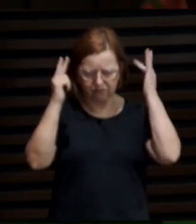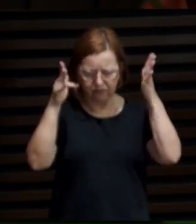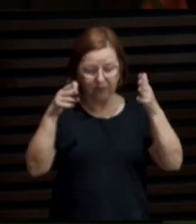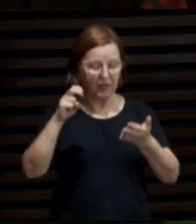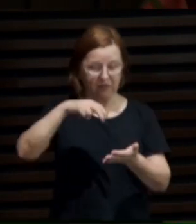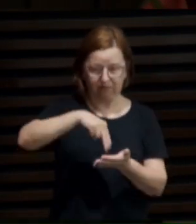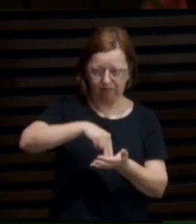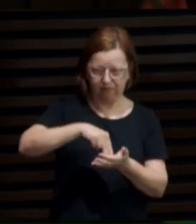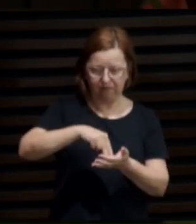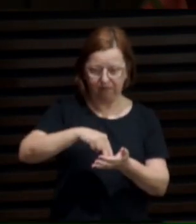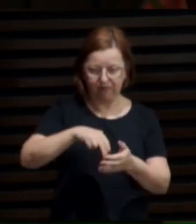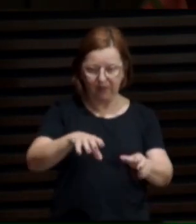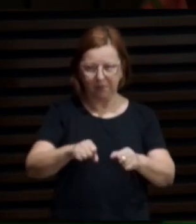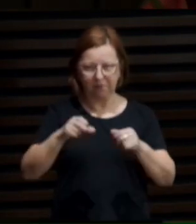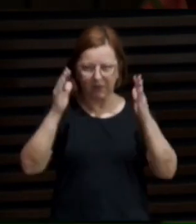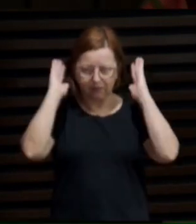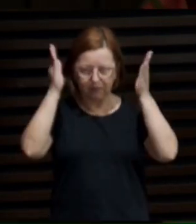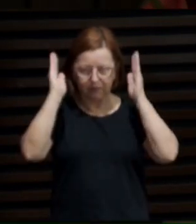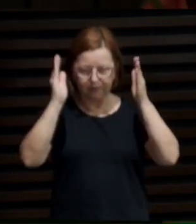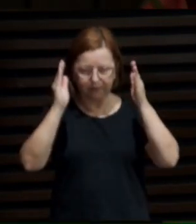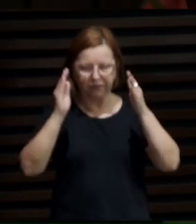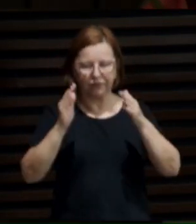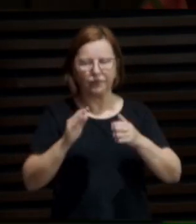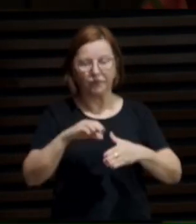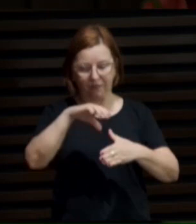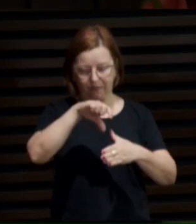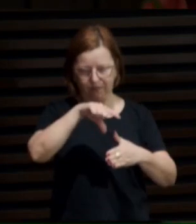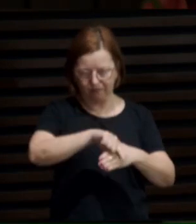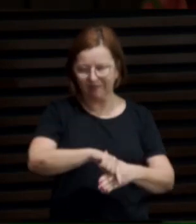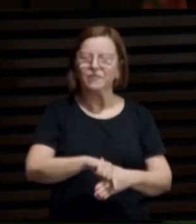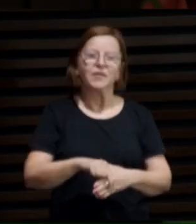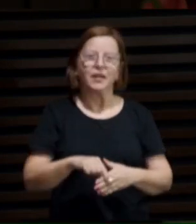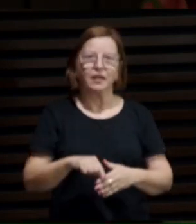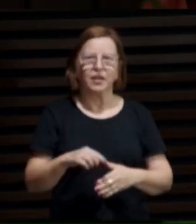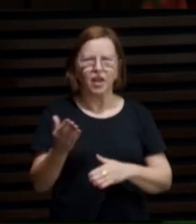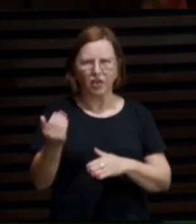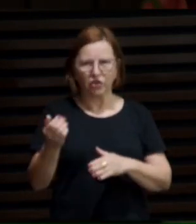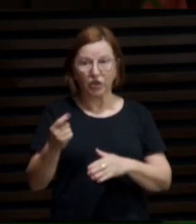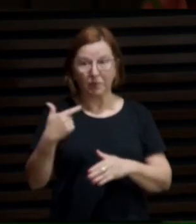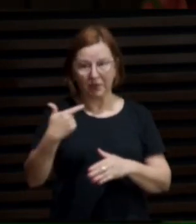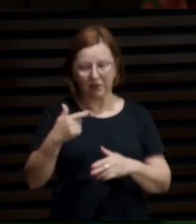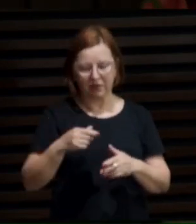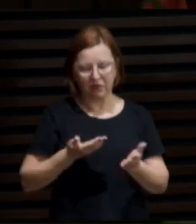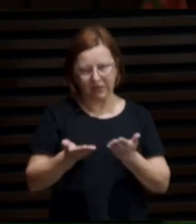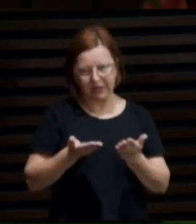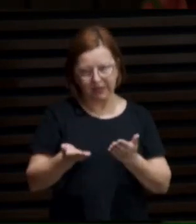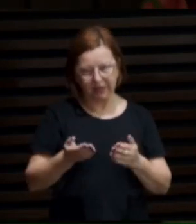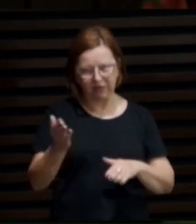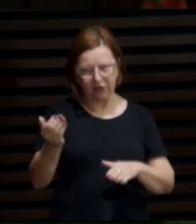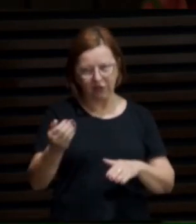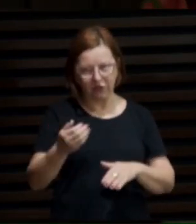põe sobre a carga sobre eles, pega dois servos, pega Isaque, e aí ele começa a